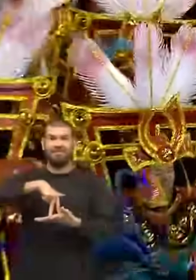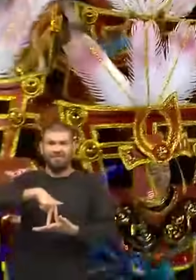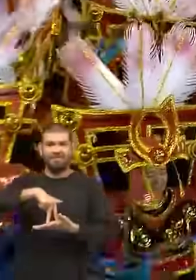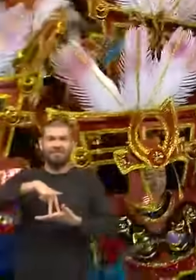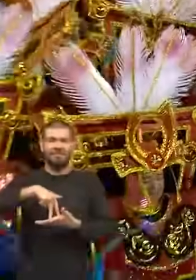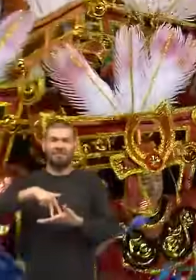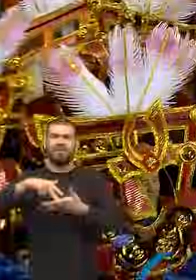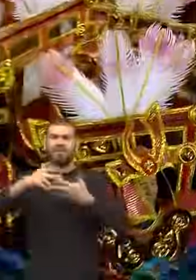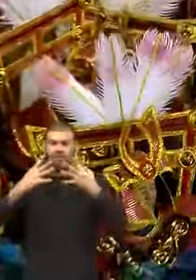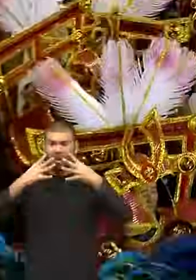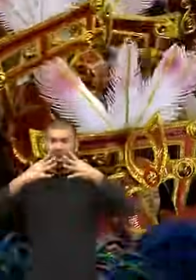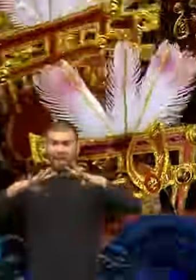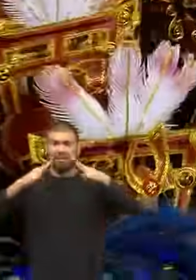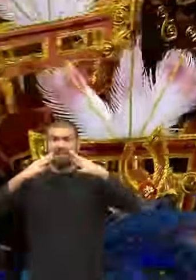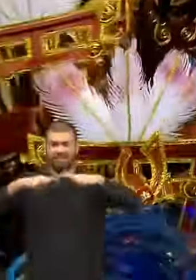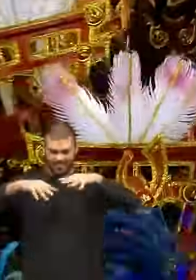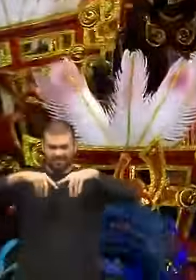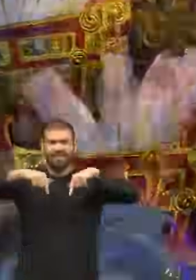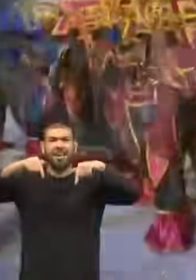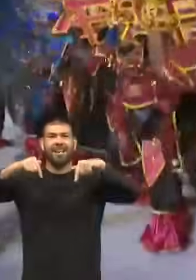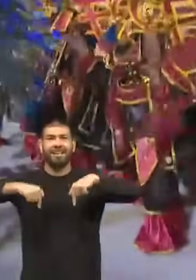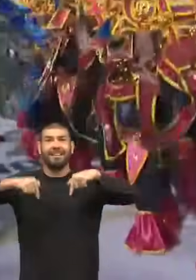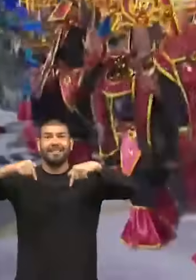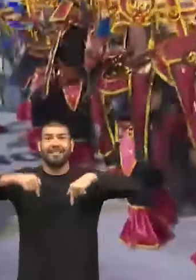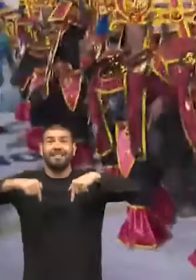nativo e nesse chão.